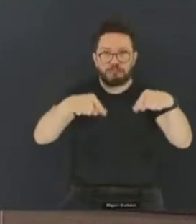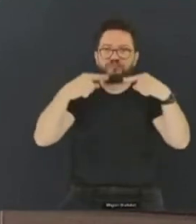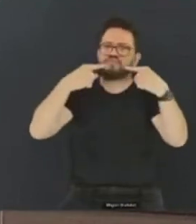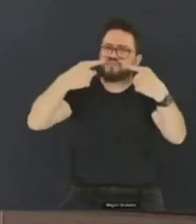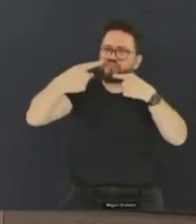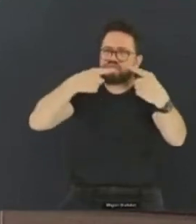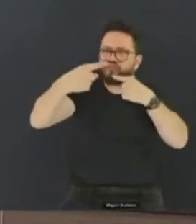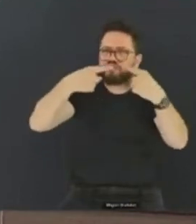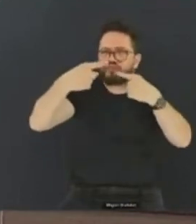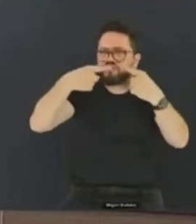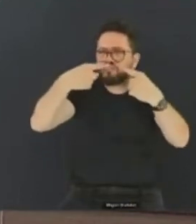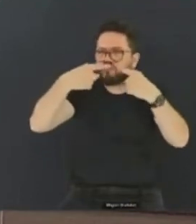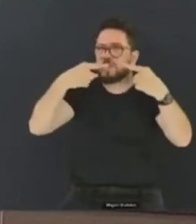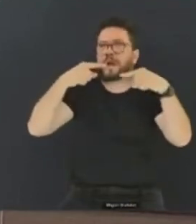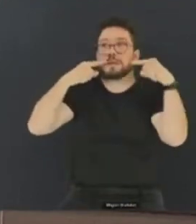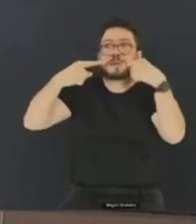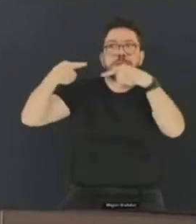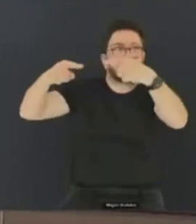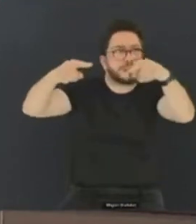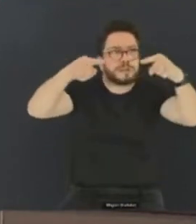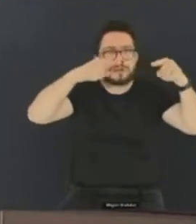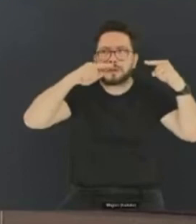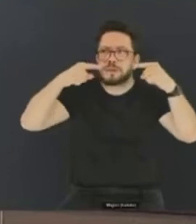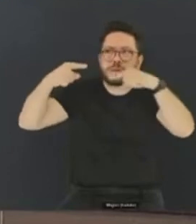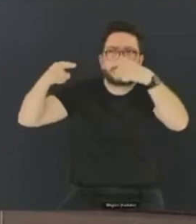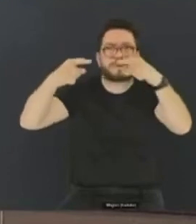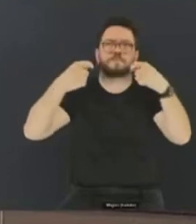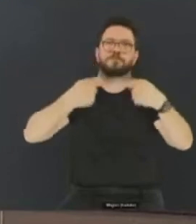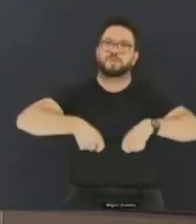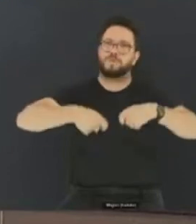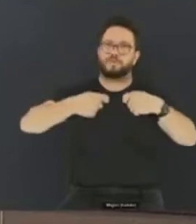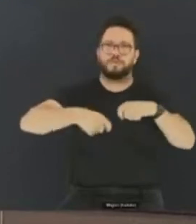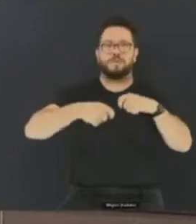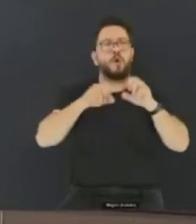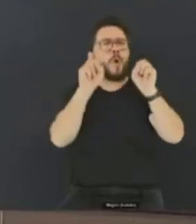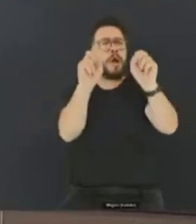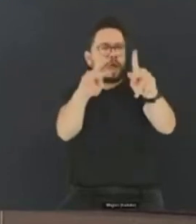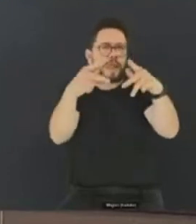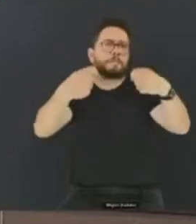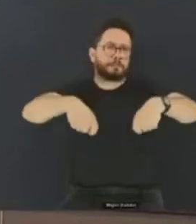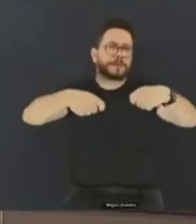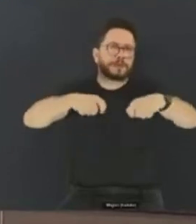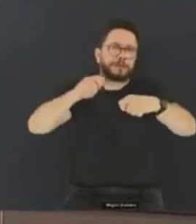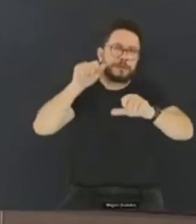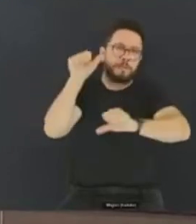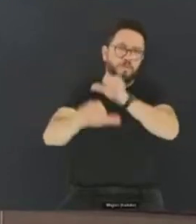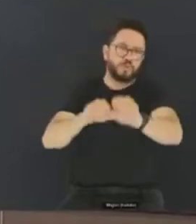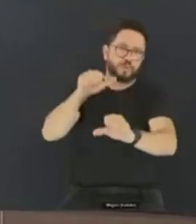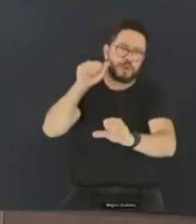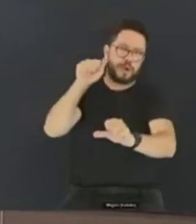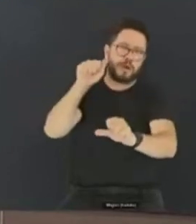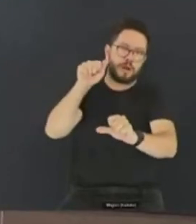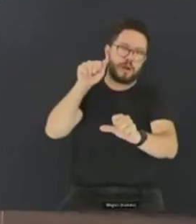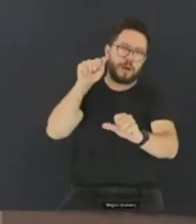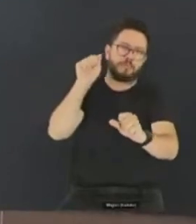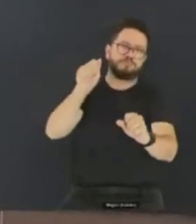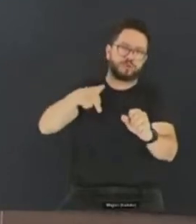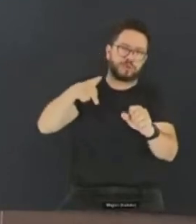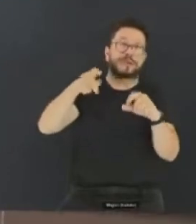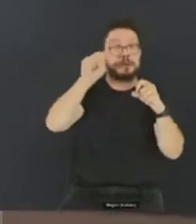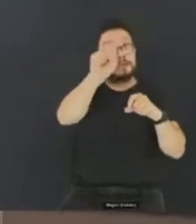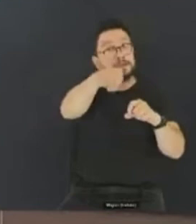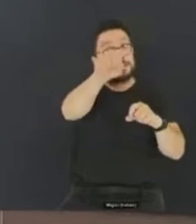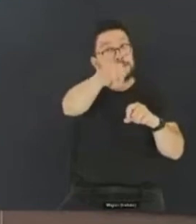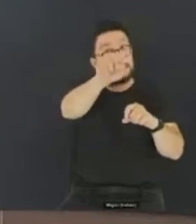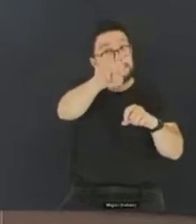uma reforma da Previdência, sim. E aqueles que acham que não tinha que ter reforma nenhuma, também estão errados. A